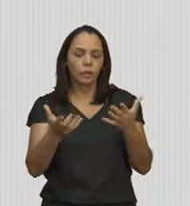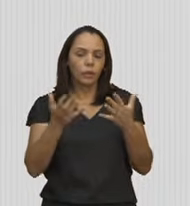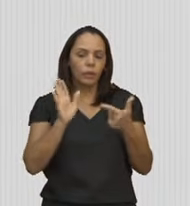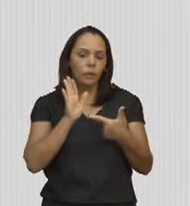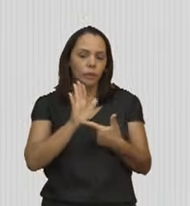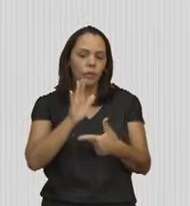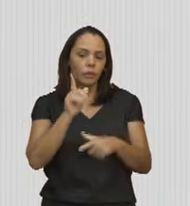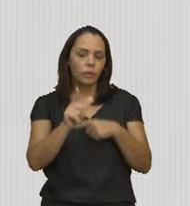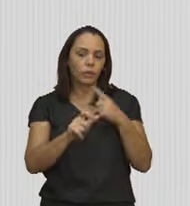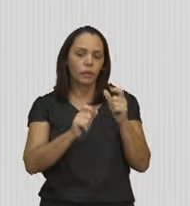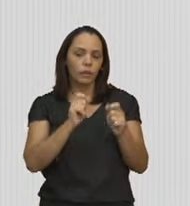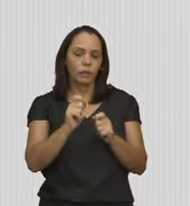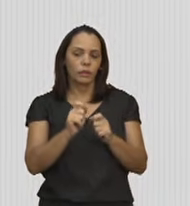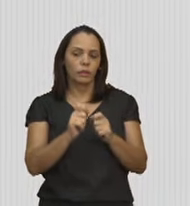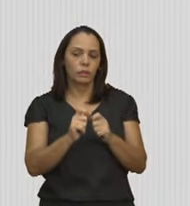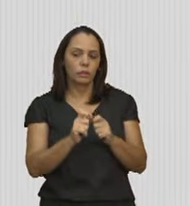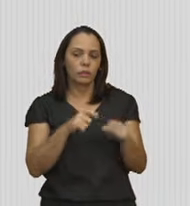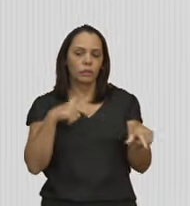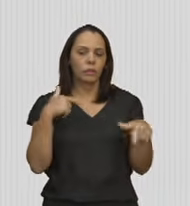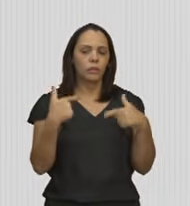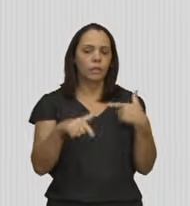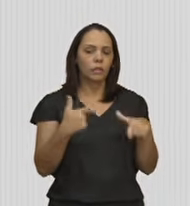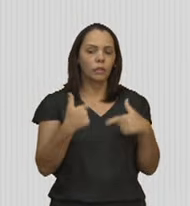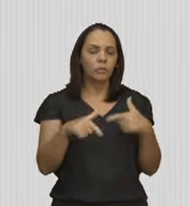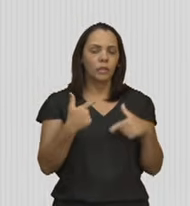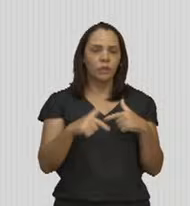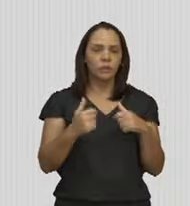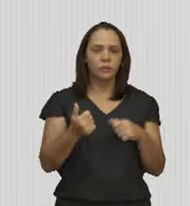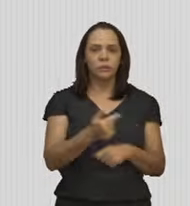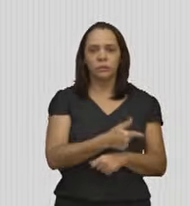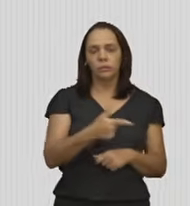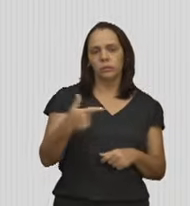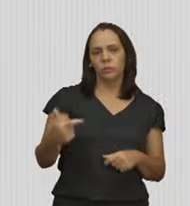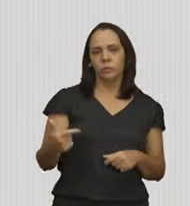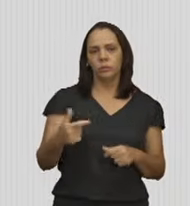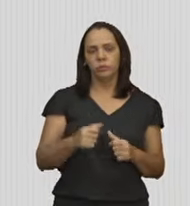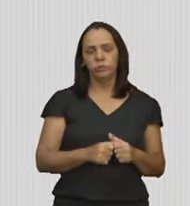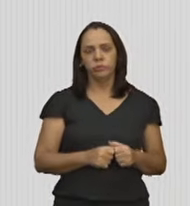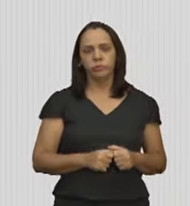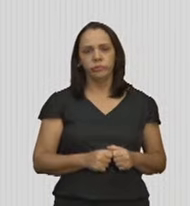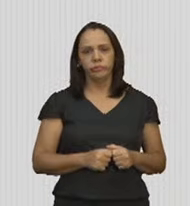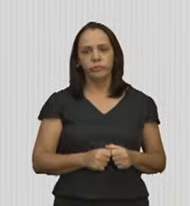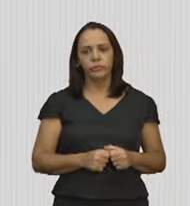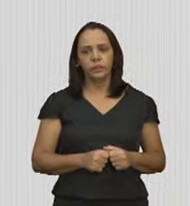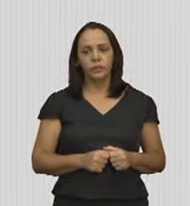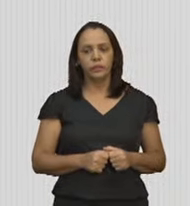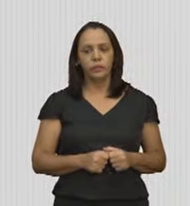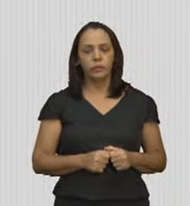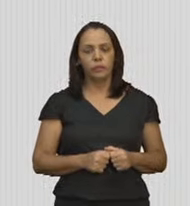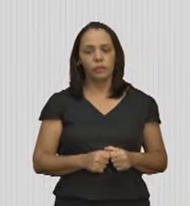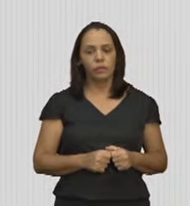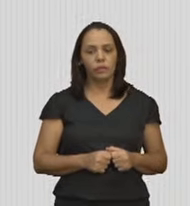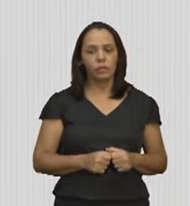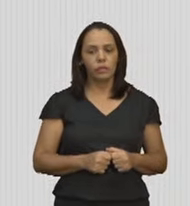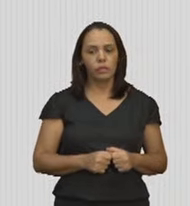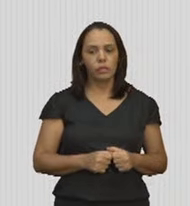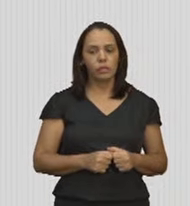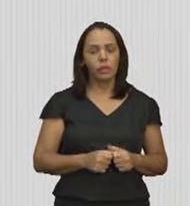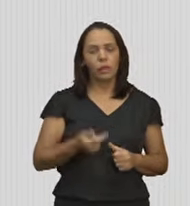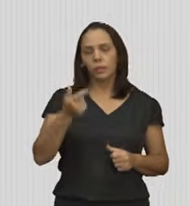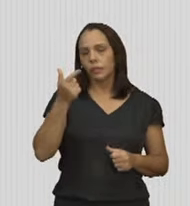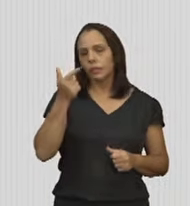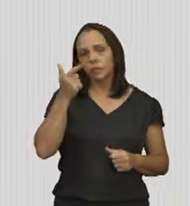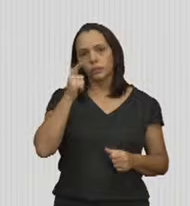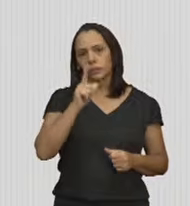falar sobre os trabalhos que foram produzidos essa semana. A gente não considera nesses